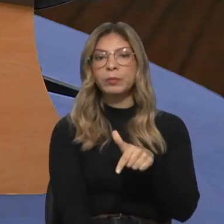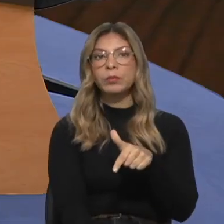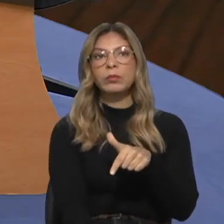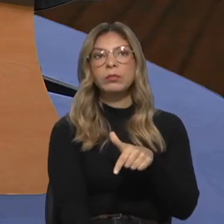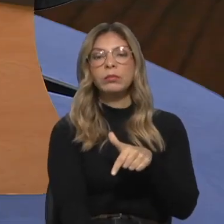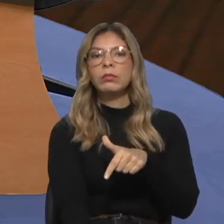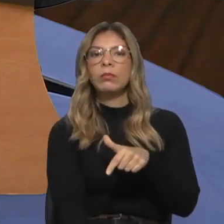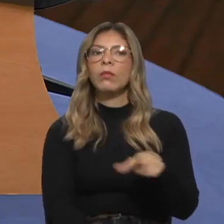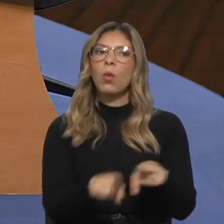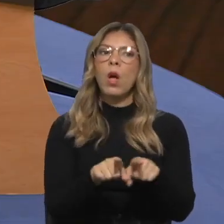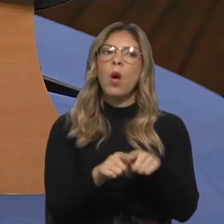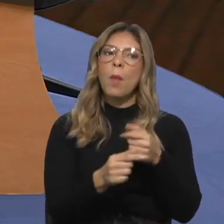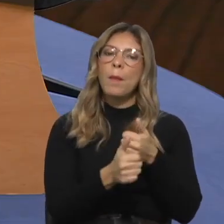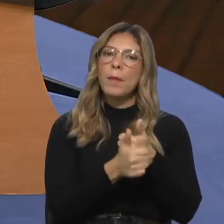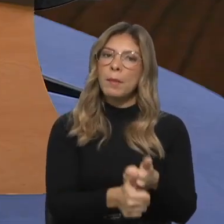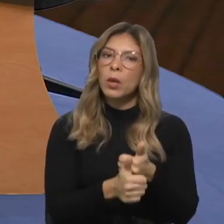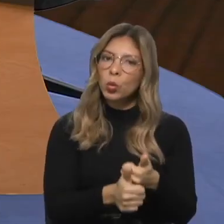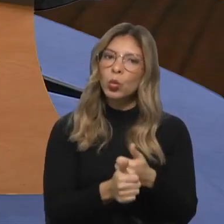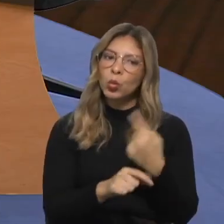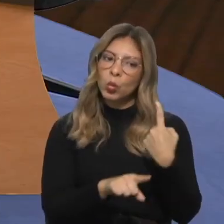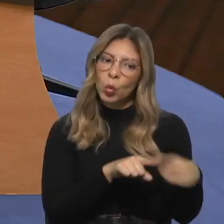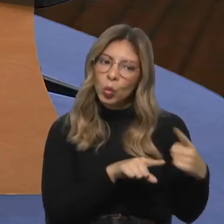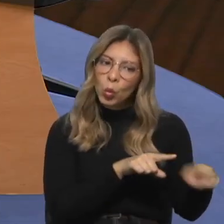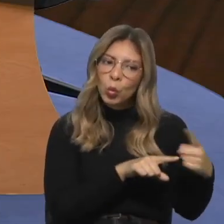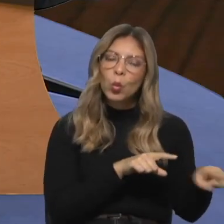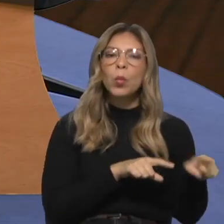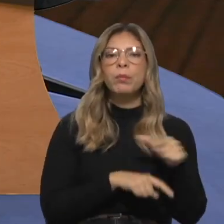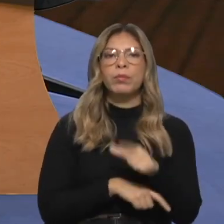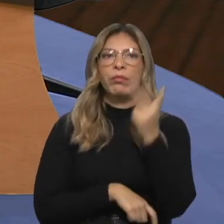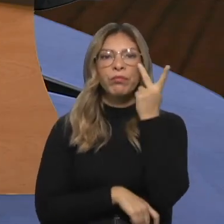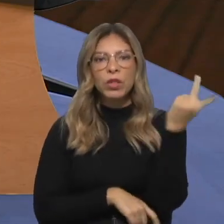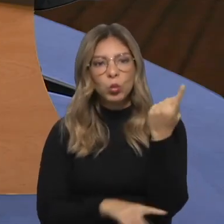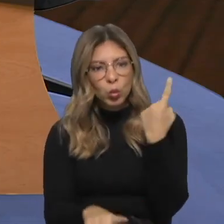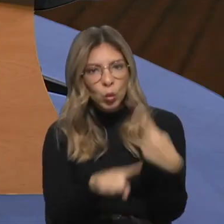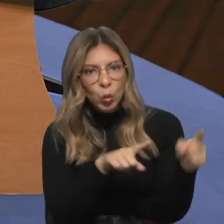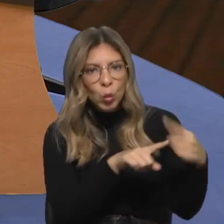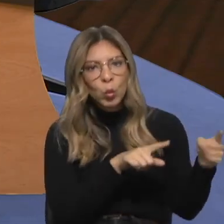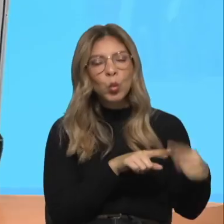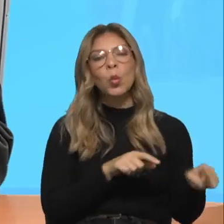capaz de acompanhar múltiplos ritmos, múltiplas vidas que não vão todas